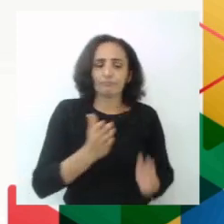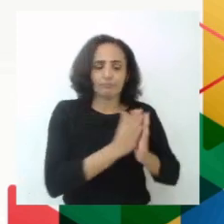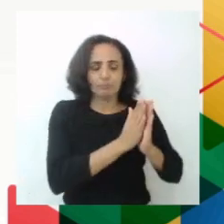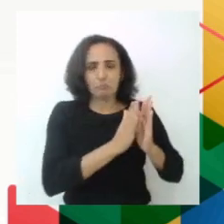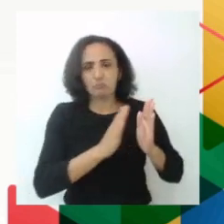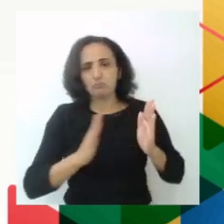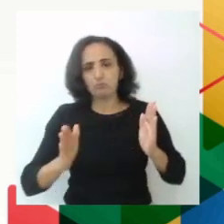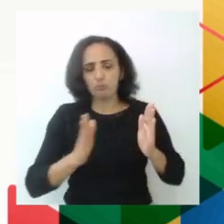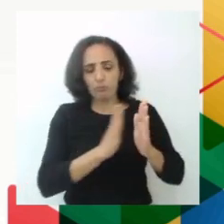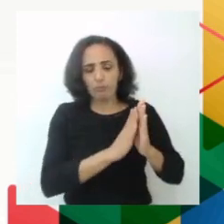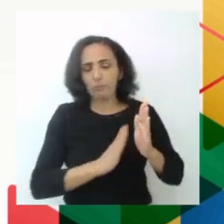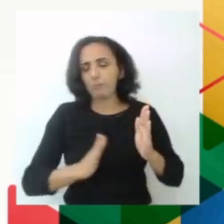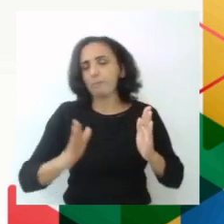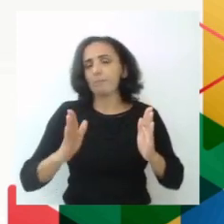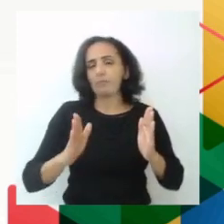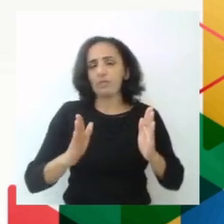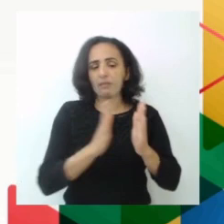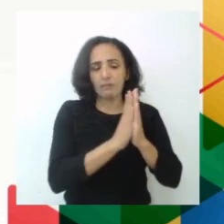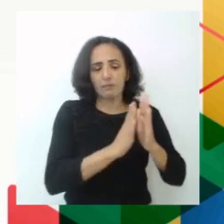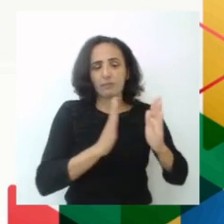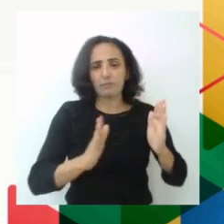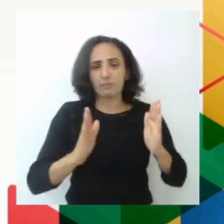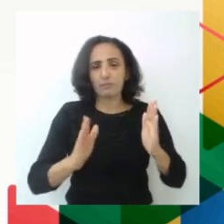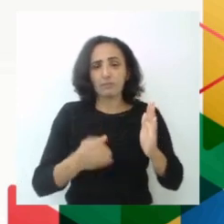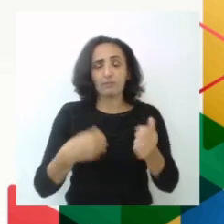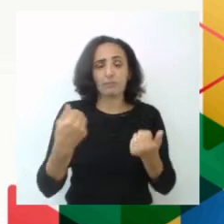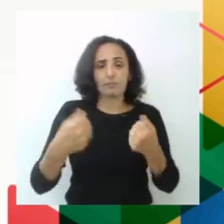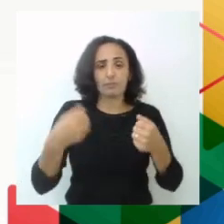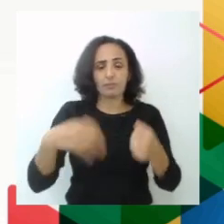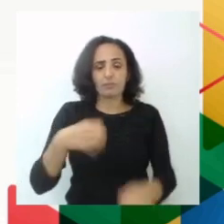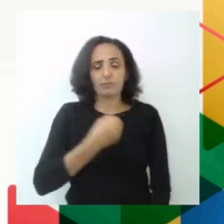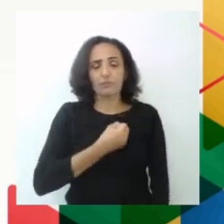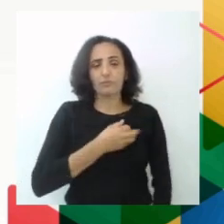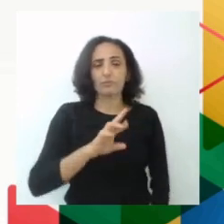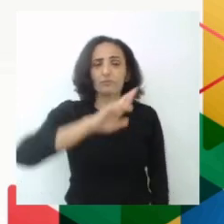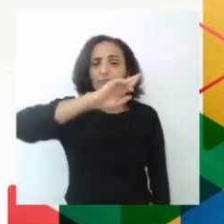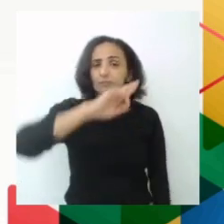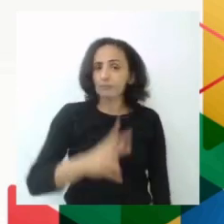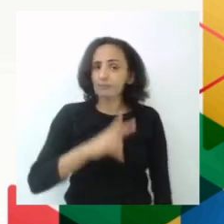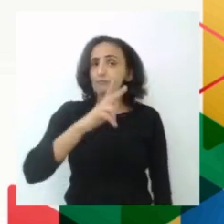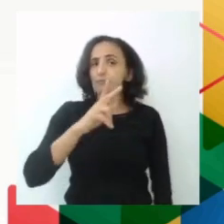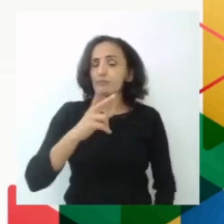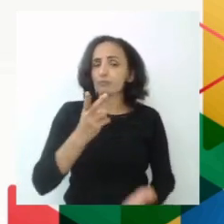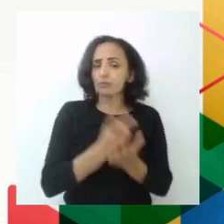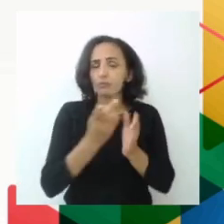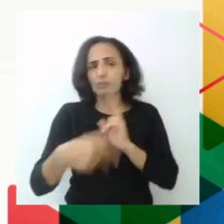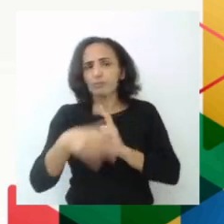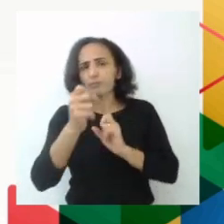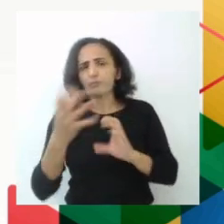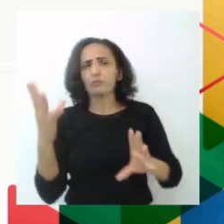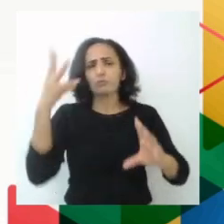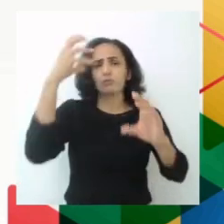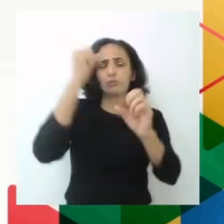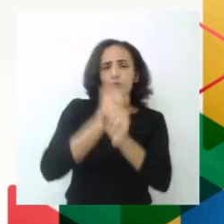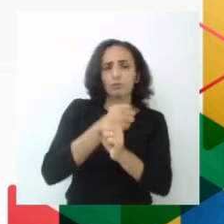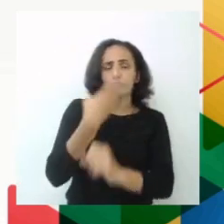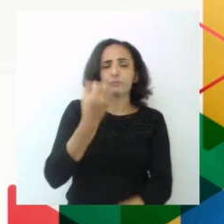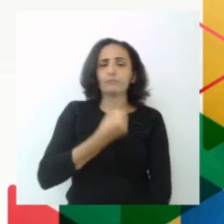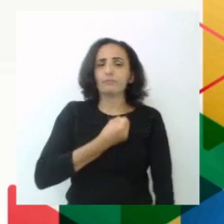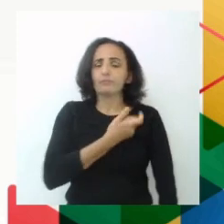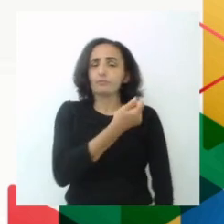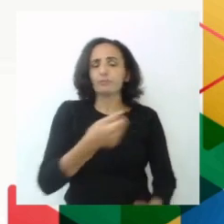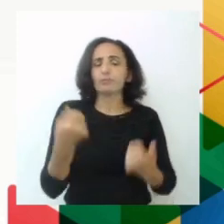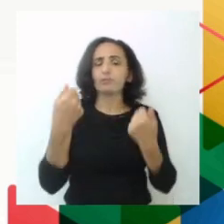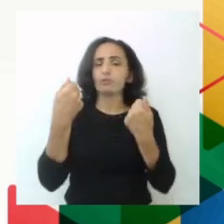não pode repetir, um é descartado, ficando 8 para o segundo elemento. E para descobrir o total de algarismos que você